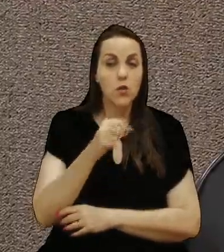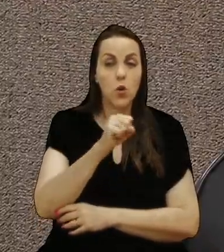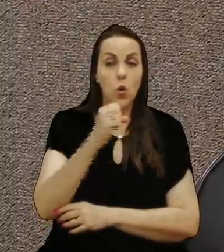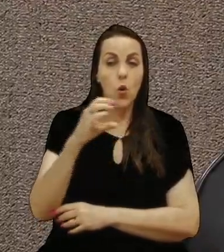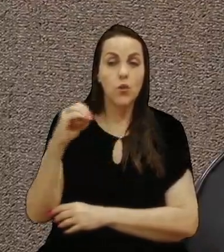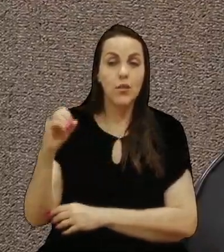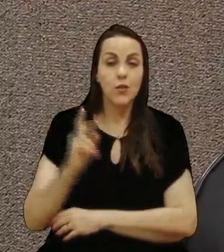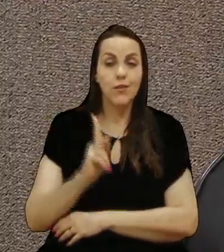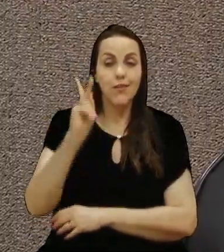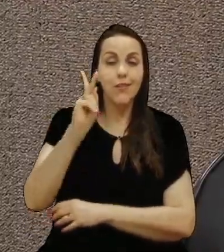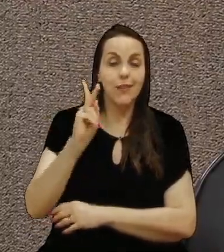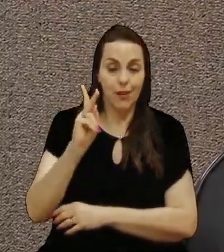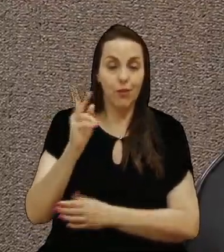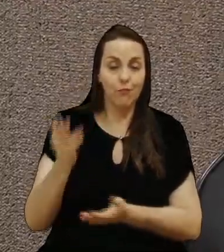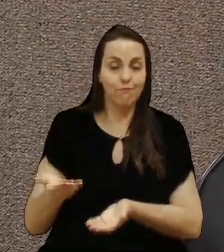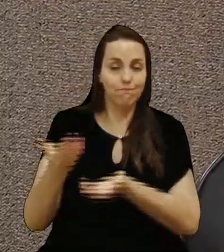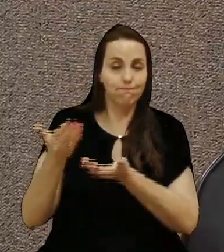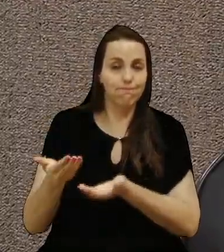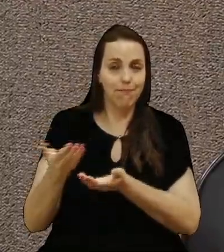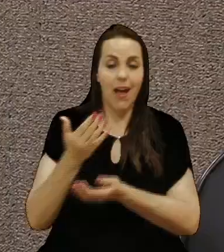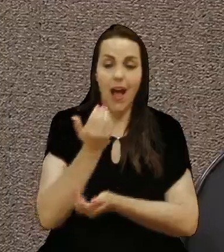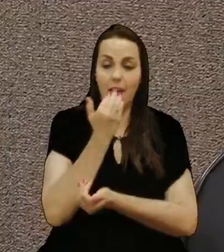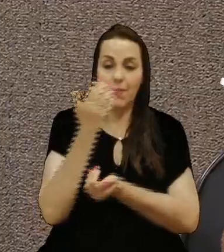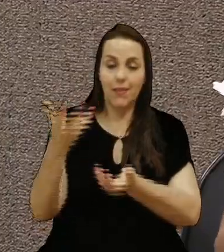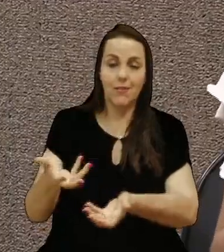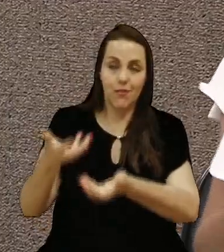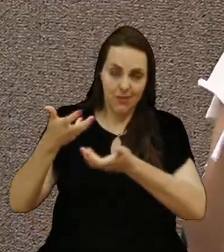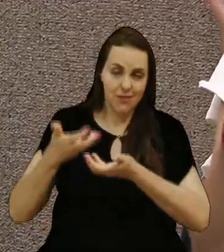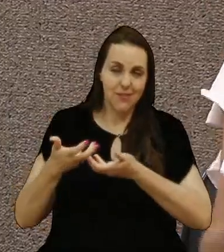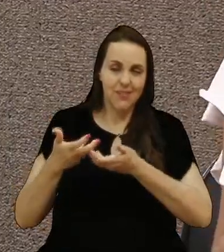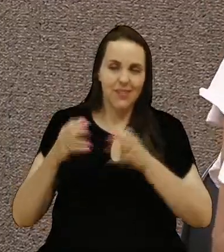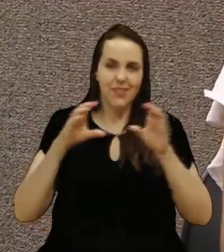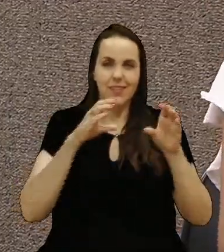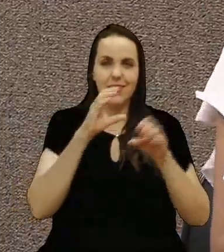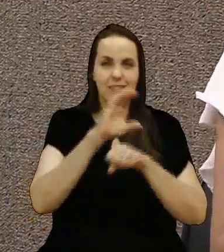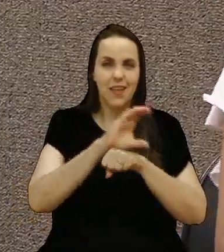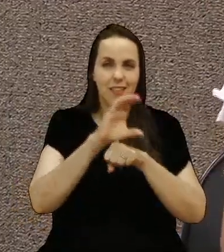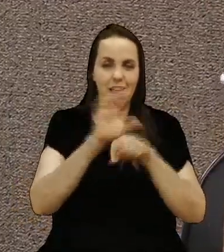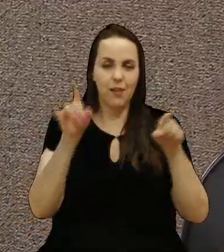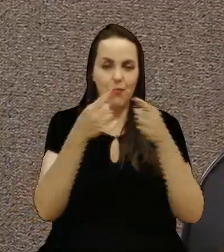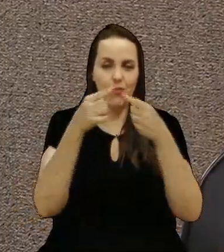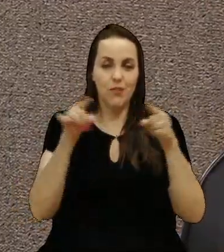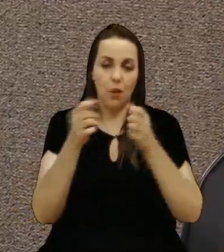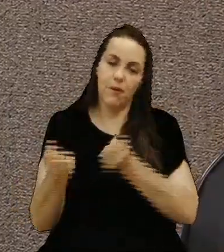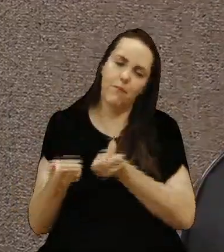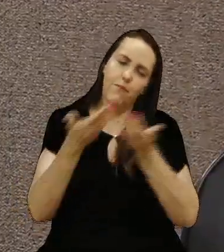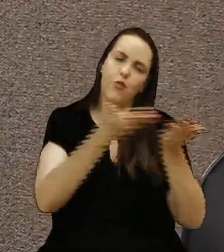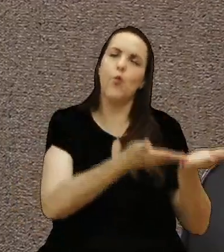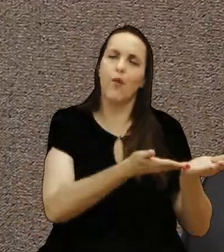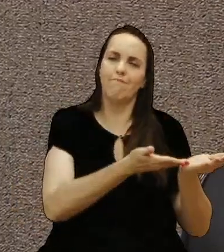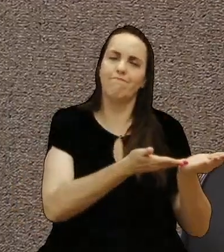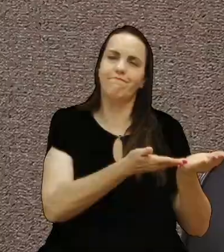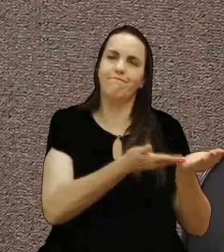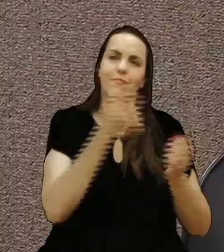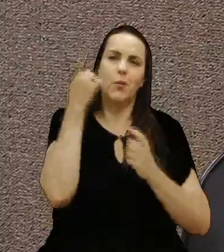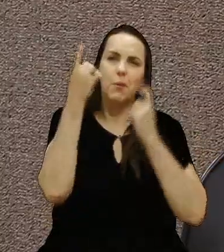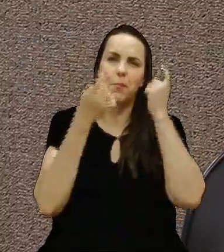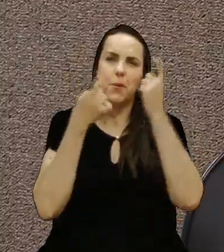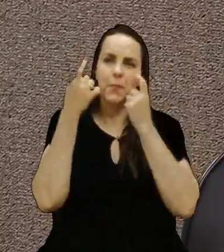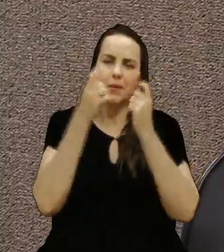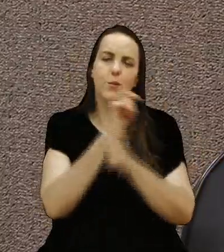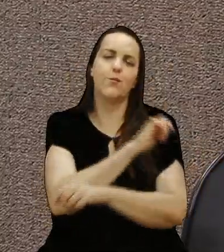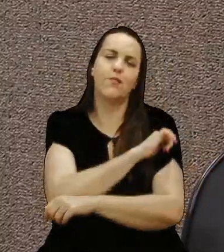quilos de alimentos recebidos durante o CETEC musical para doação. Então, uma preocupação muito grande dos